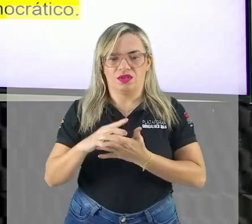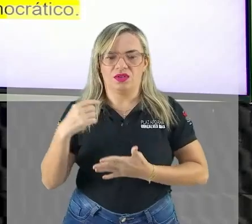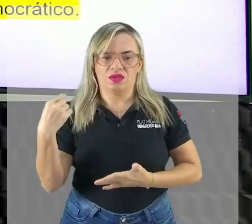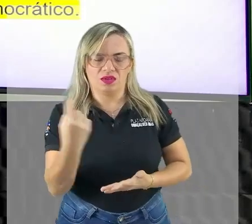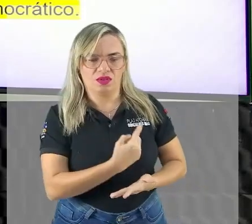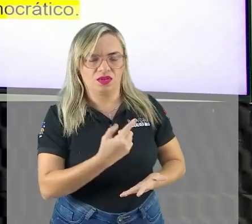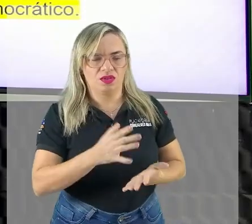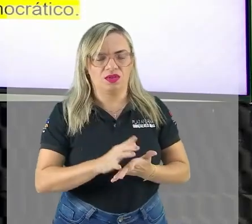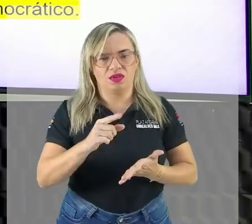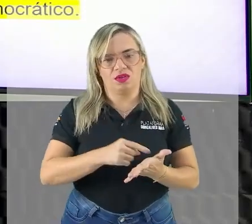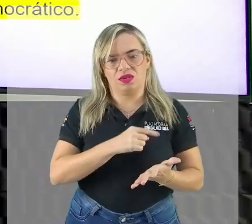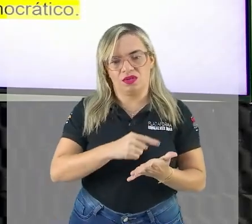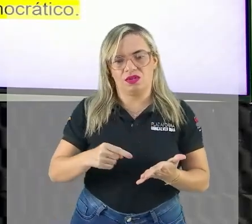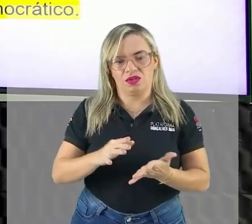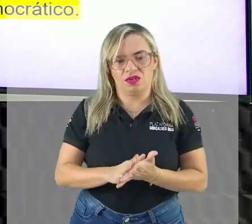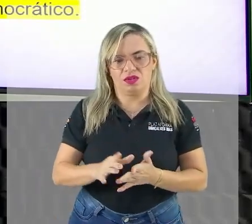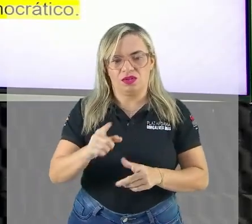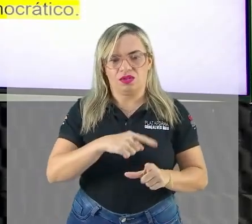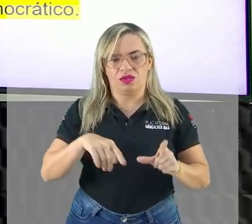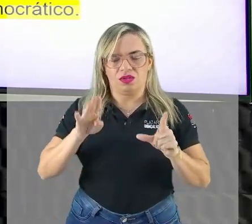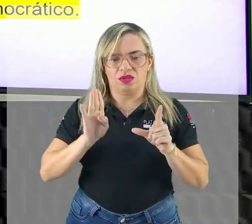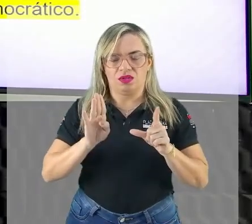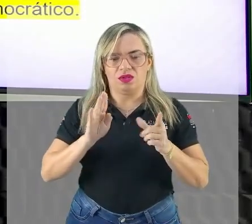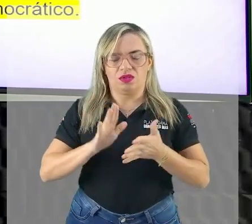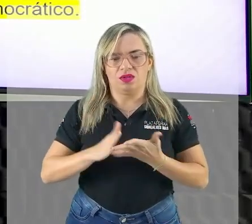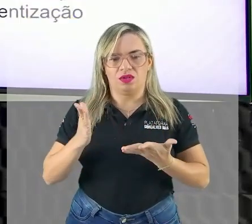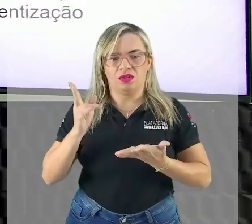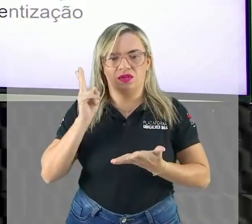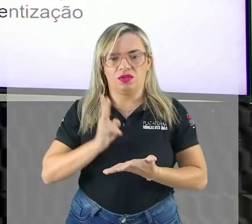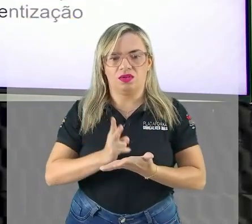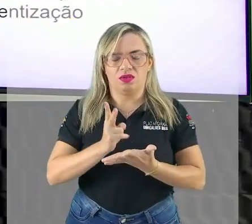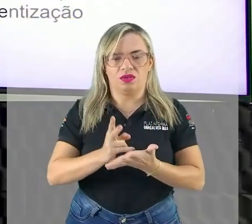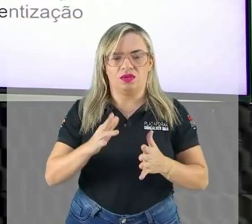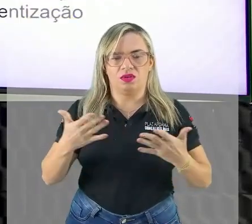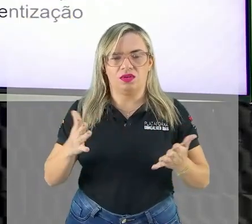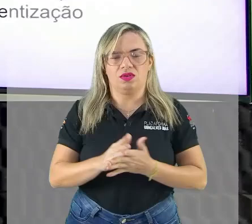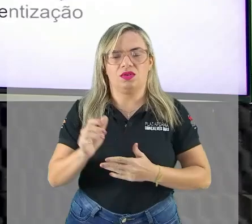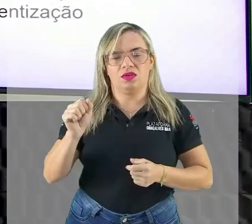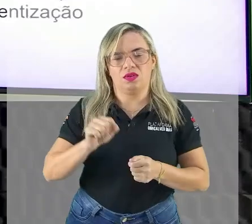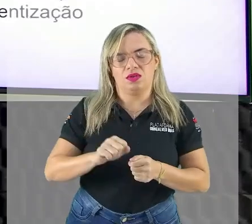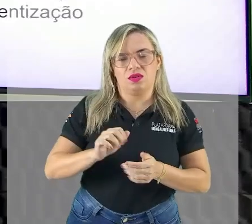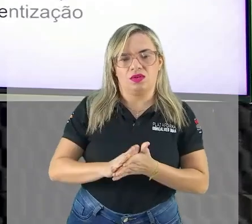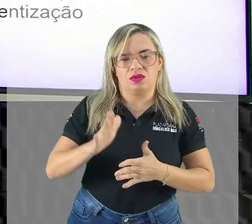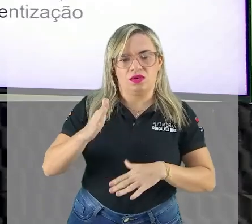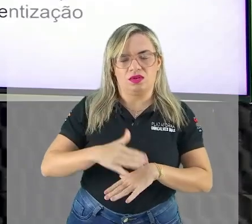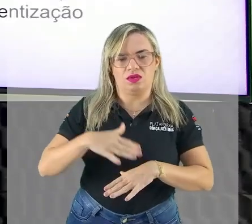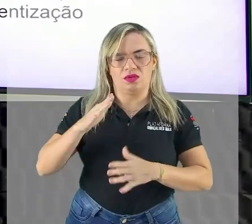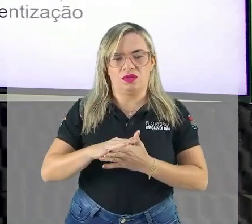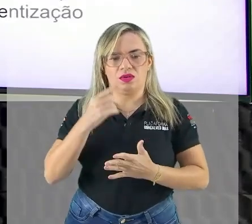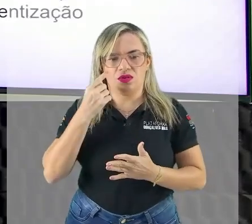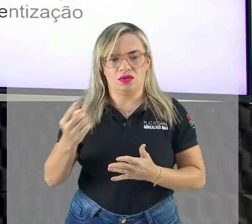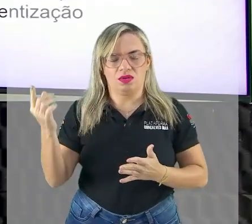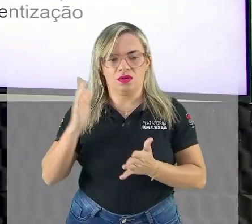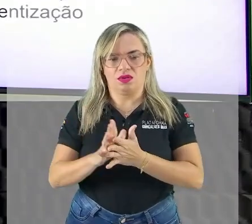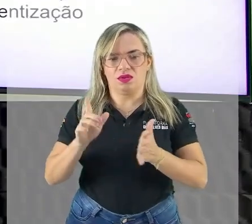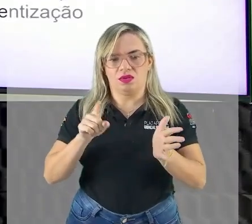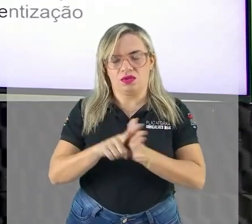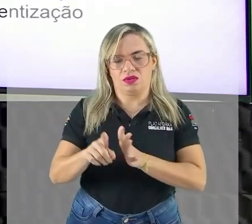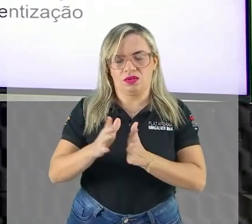nosso gabarito é a alternativa B. Então a gente vai continuar, vai fazer mais uma questão, né, falando